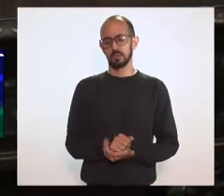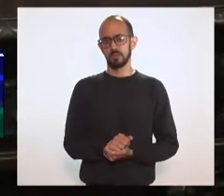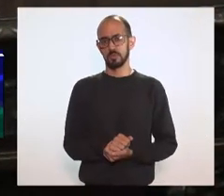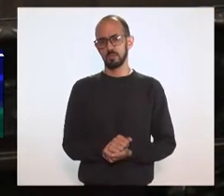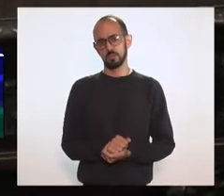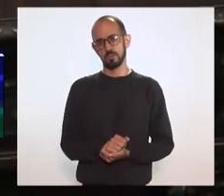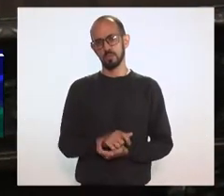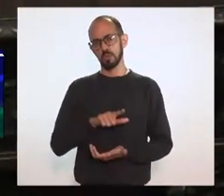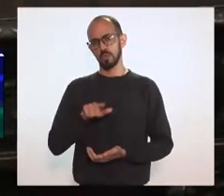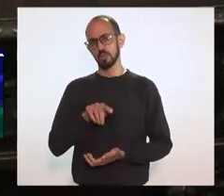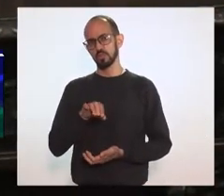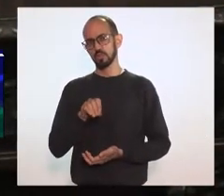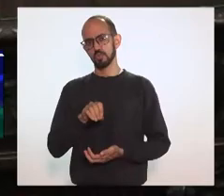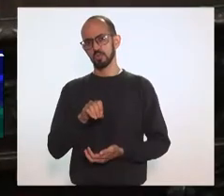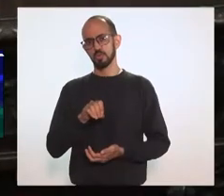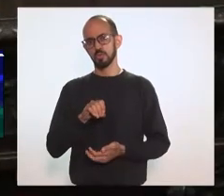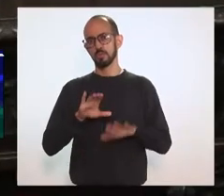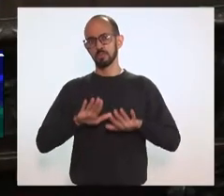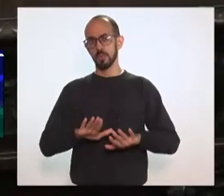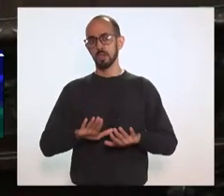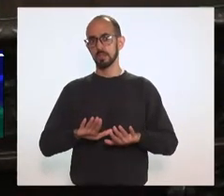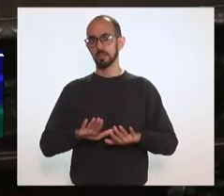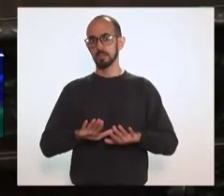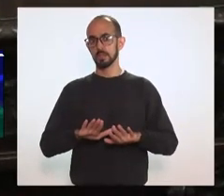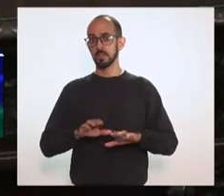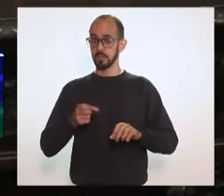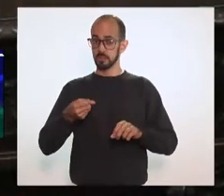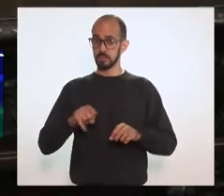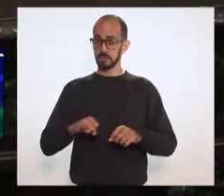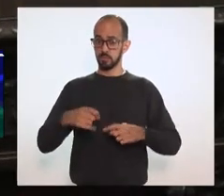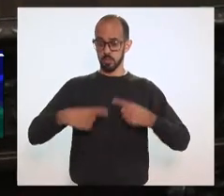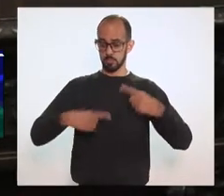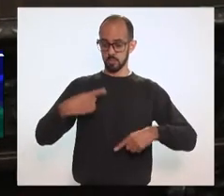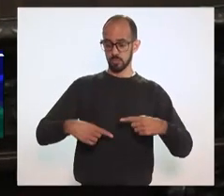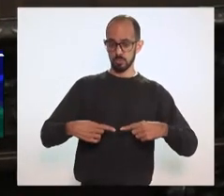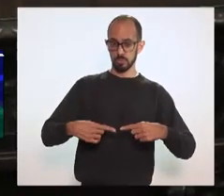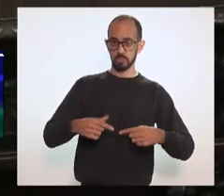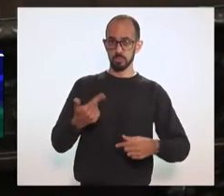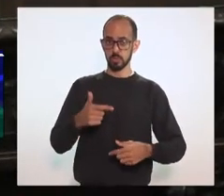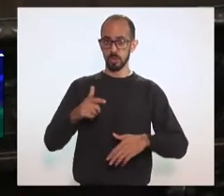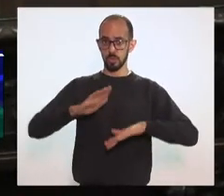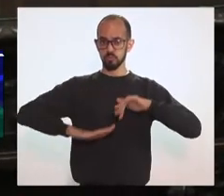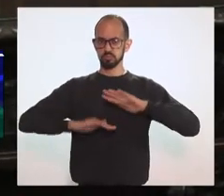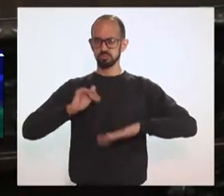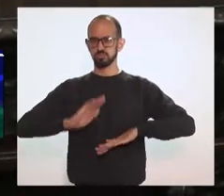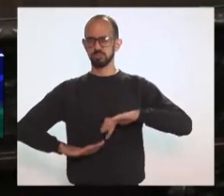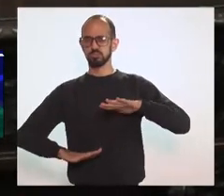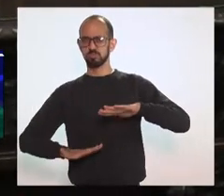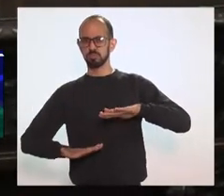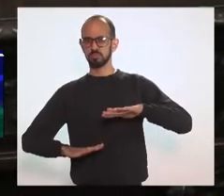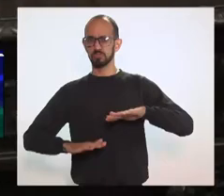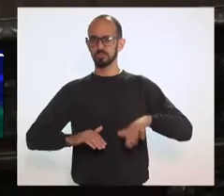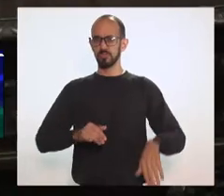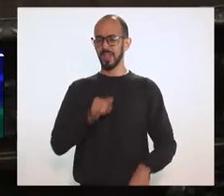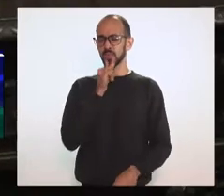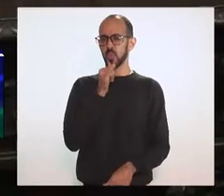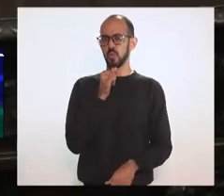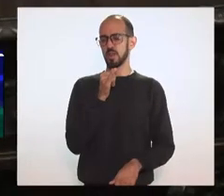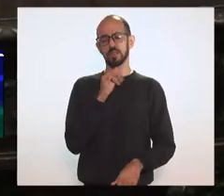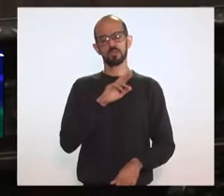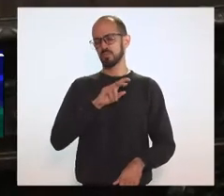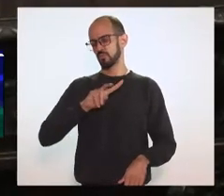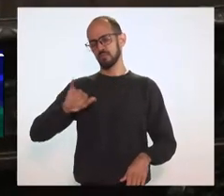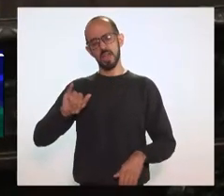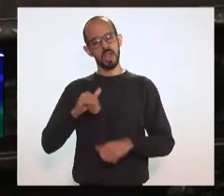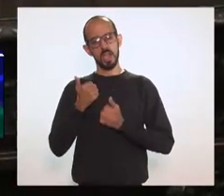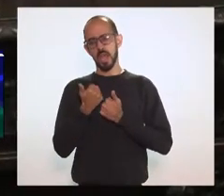sim, mas a politização desqualificada, a politização superficial, a politização demagoga, não vai nos ajudar. E